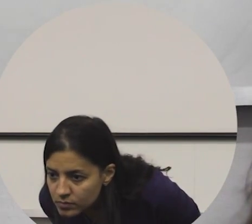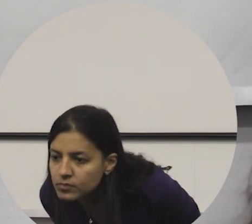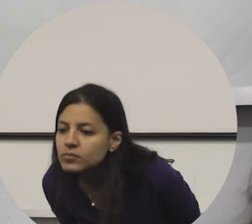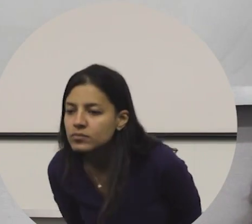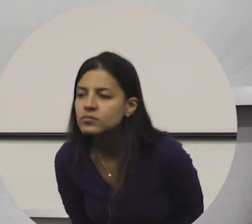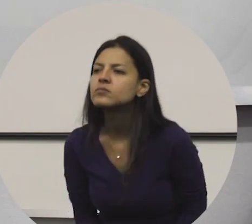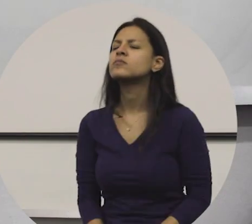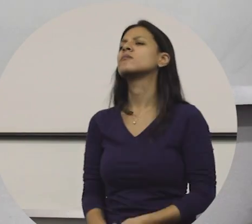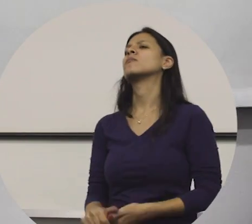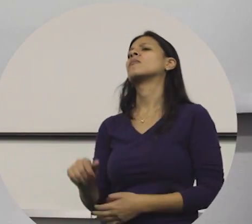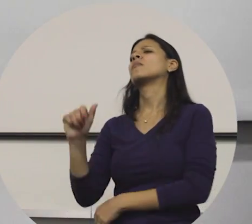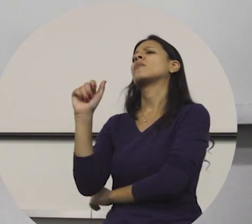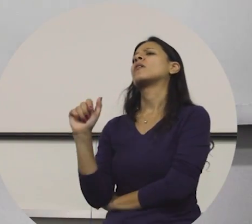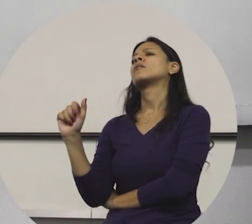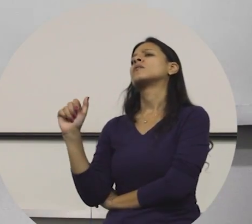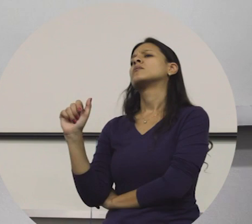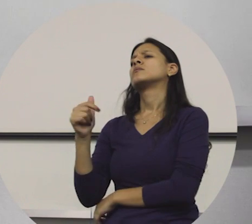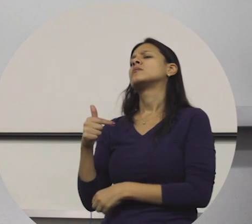lexical.